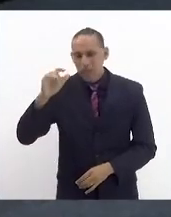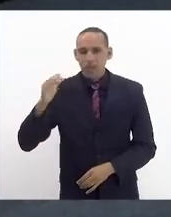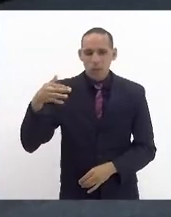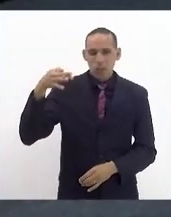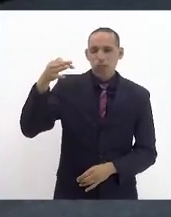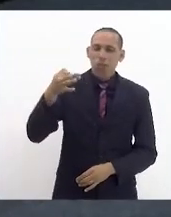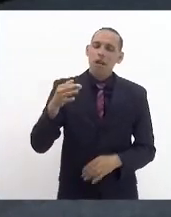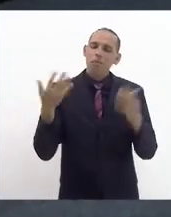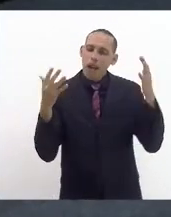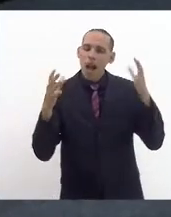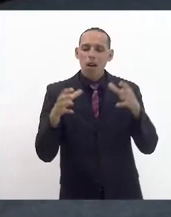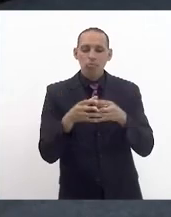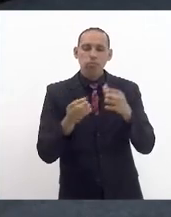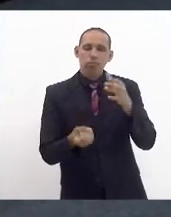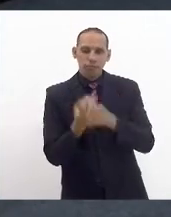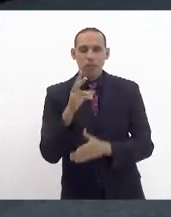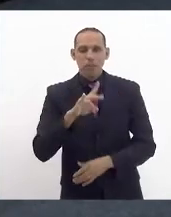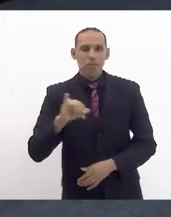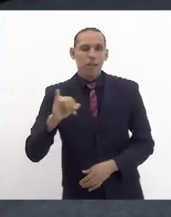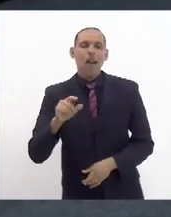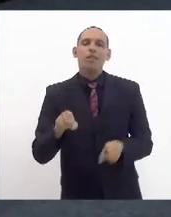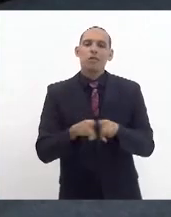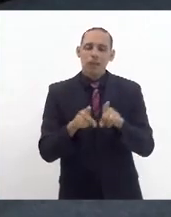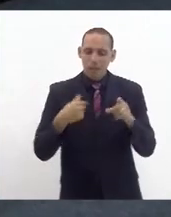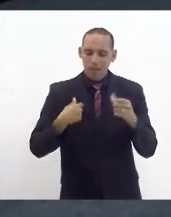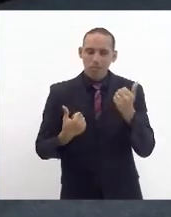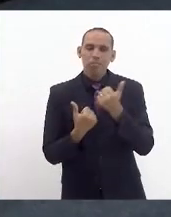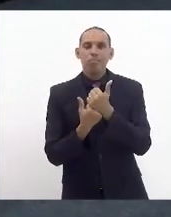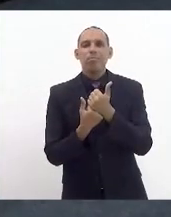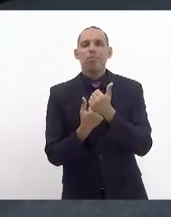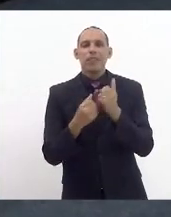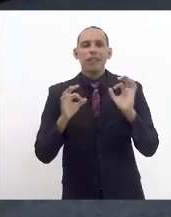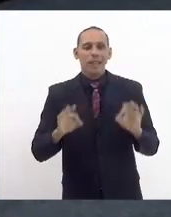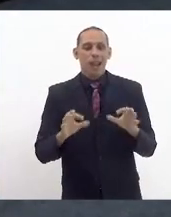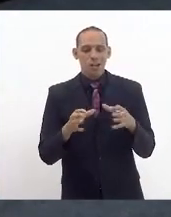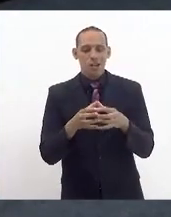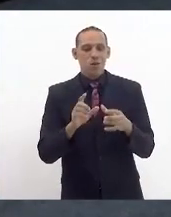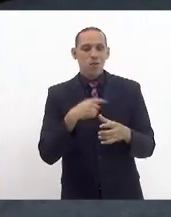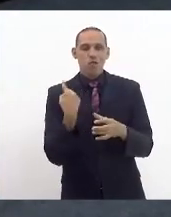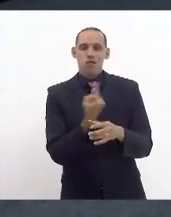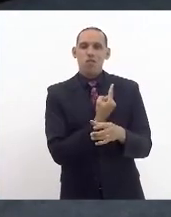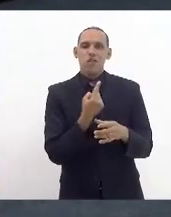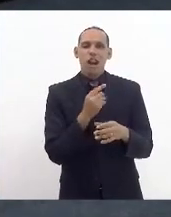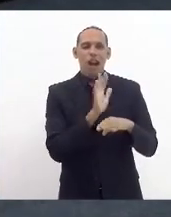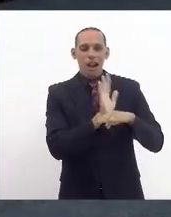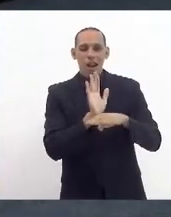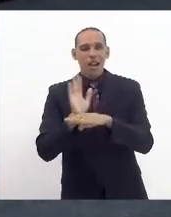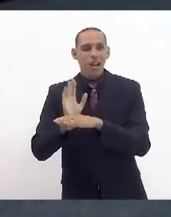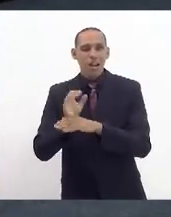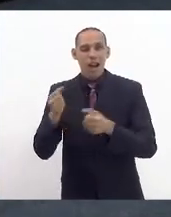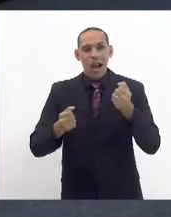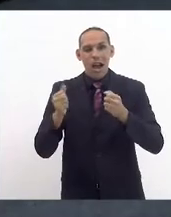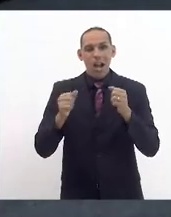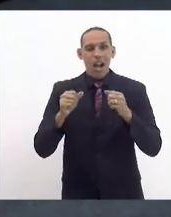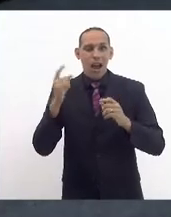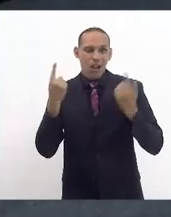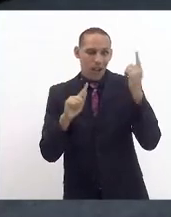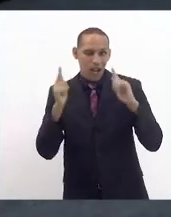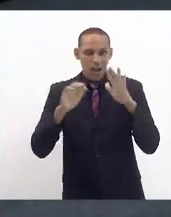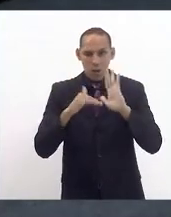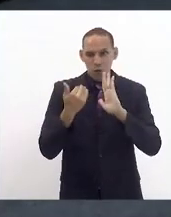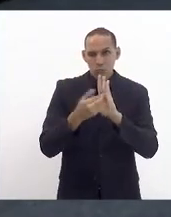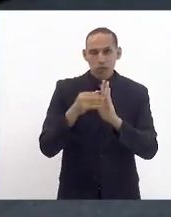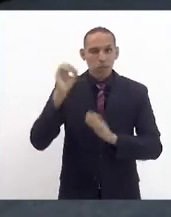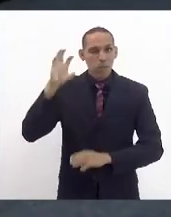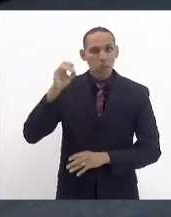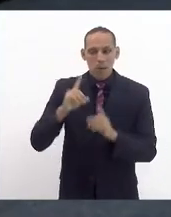será formada e já tem aqui uma contribuição do nosso gabinete para que todos os carros alegóricos venham ter sensor